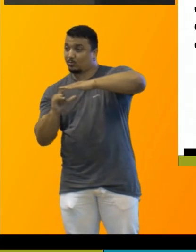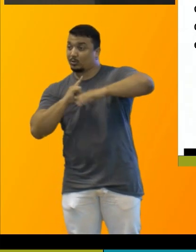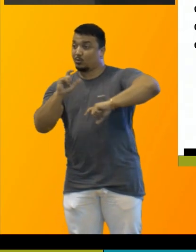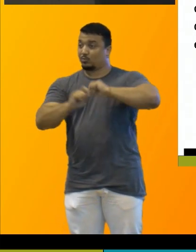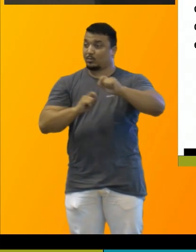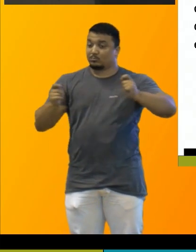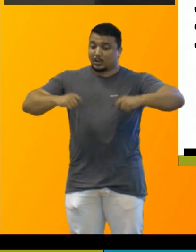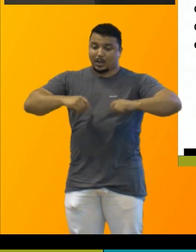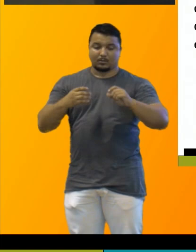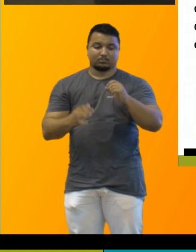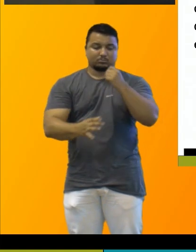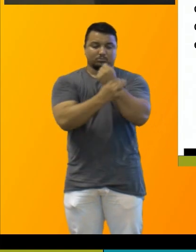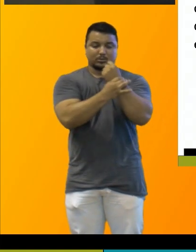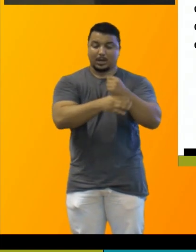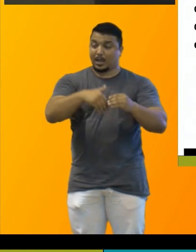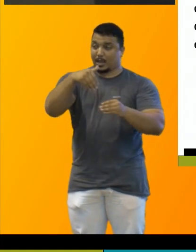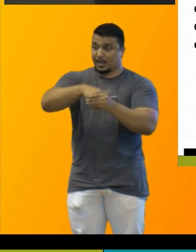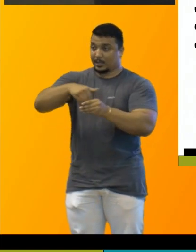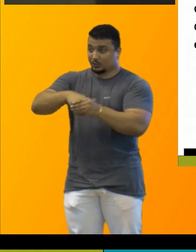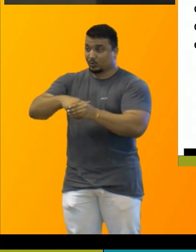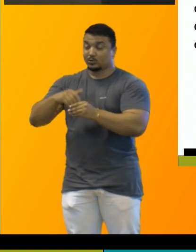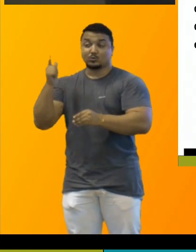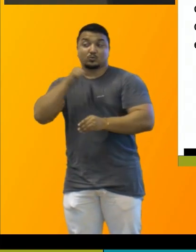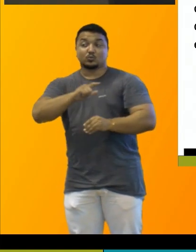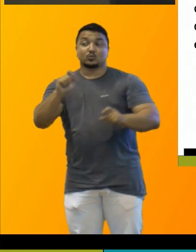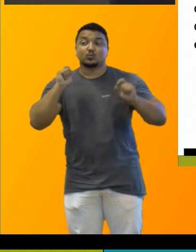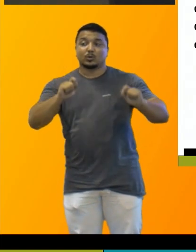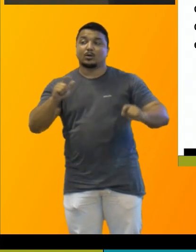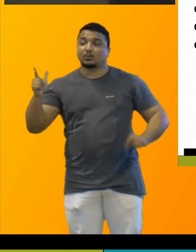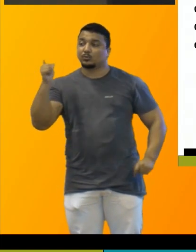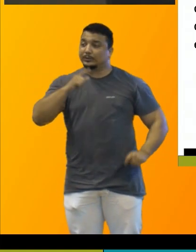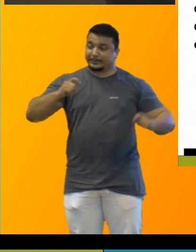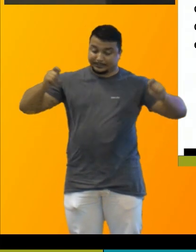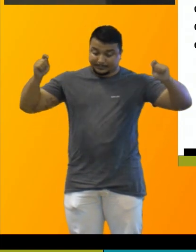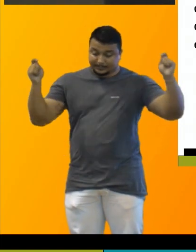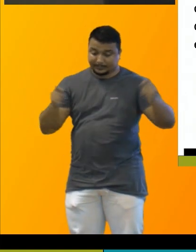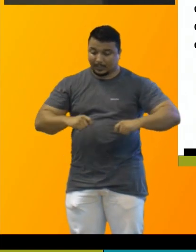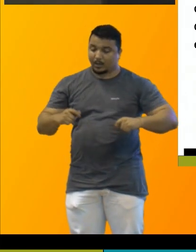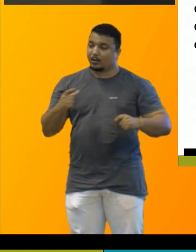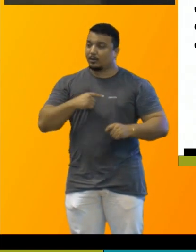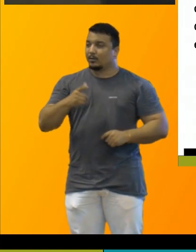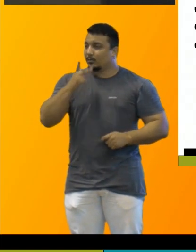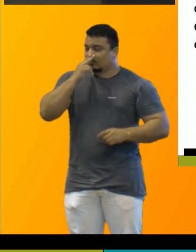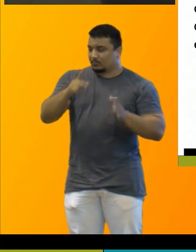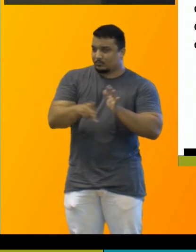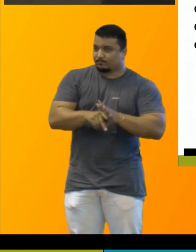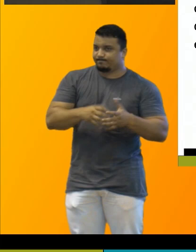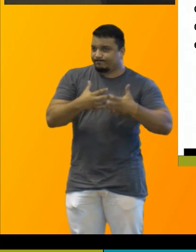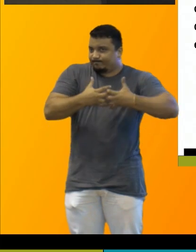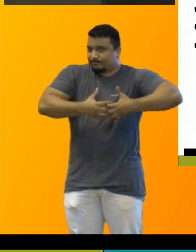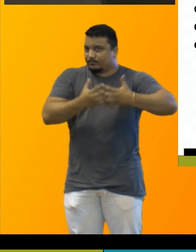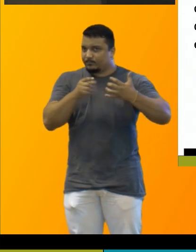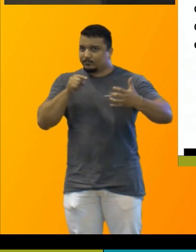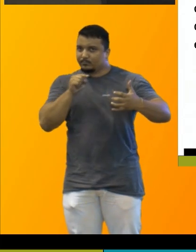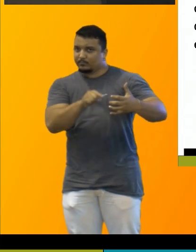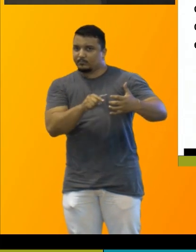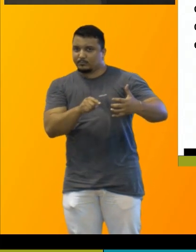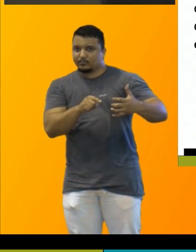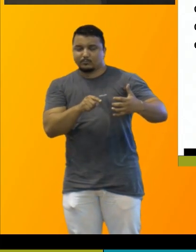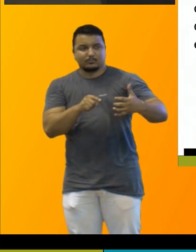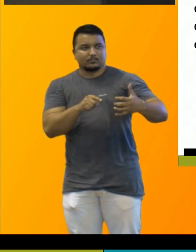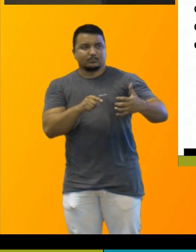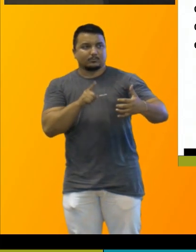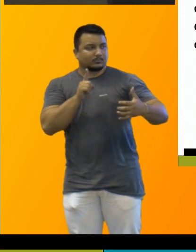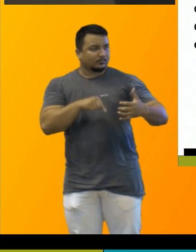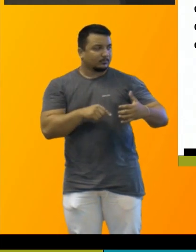garantindo que as eleições tivessem aval de um órgão teoricamente,